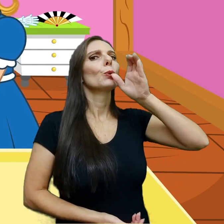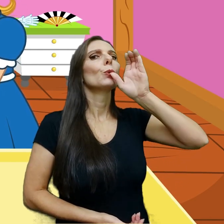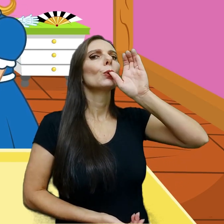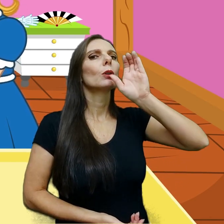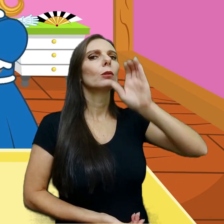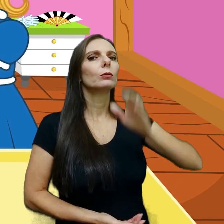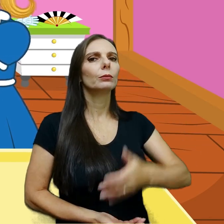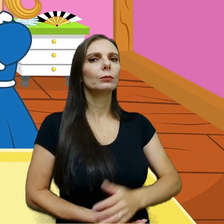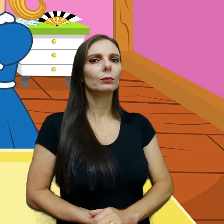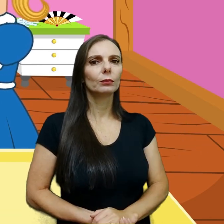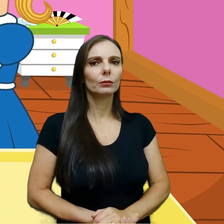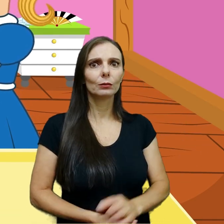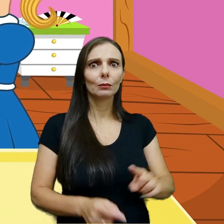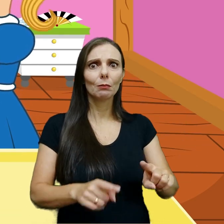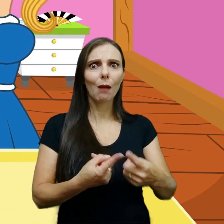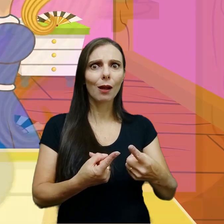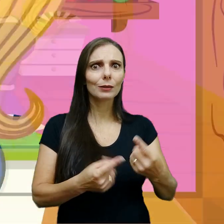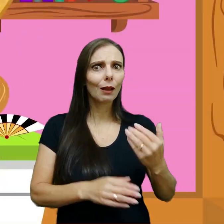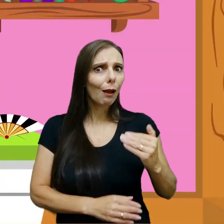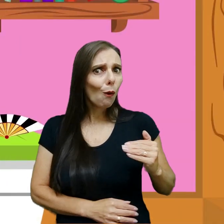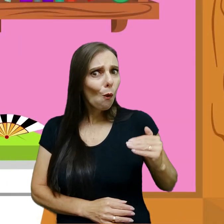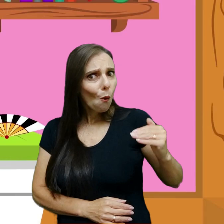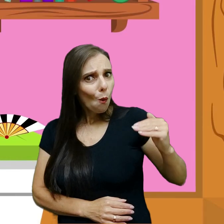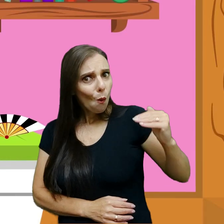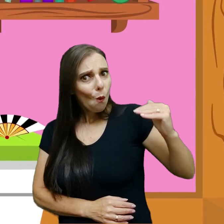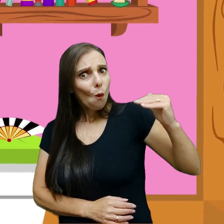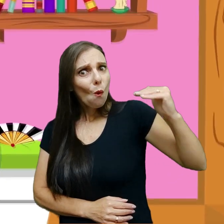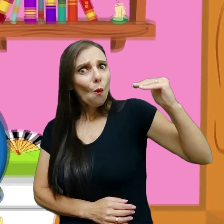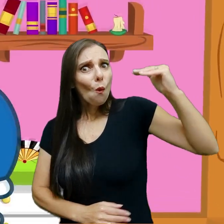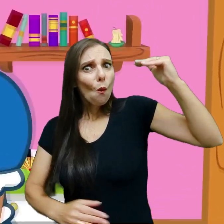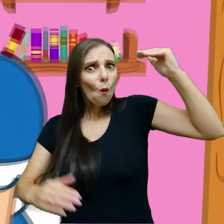bebeu toda a poção. Mas ela se tornou